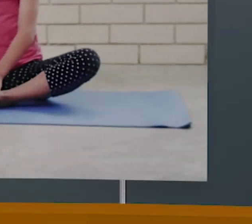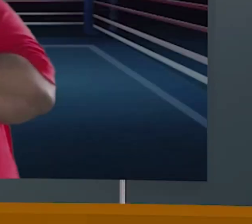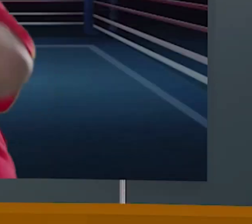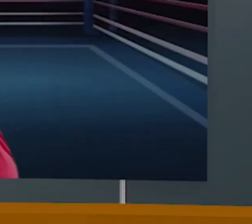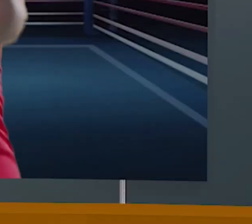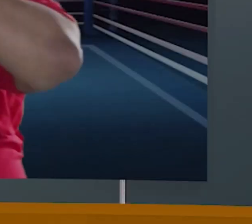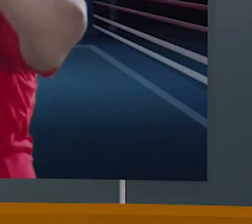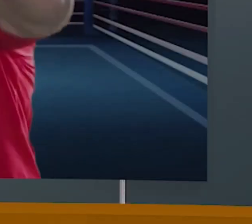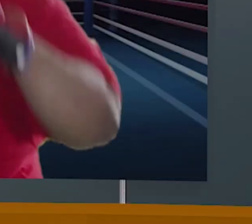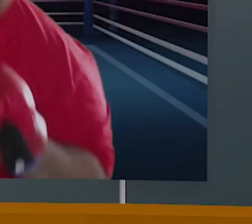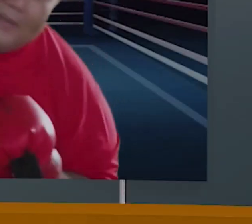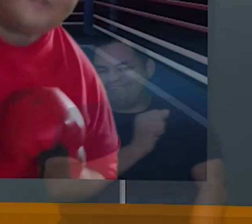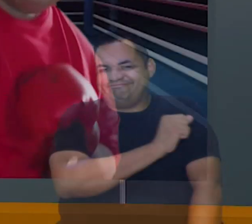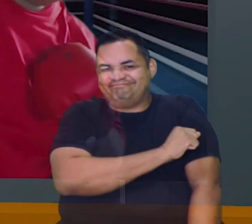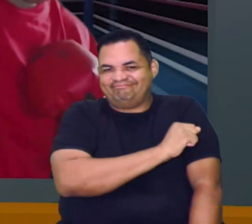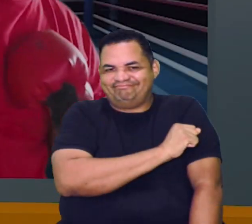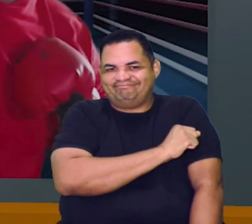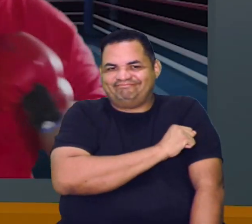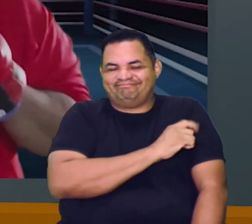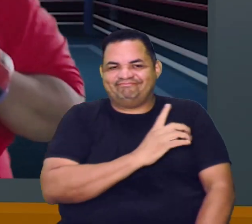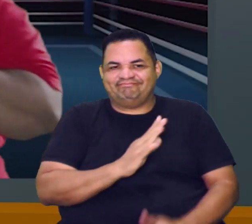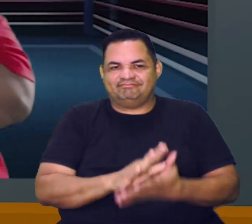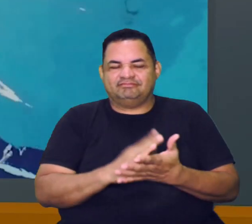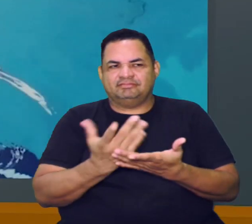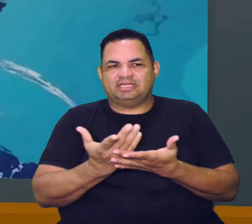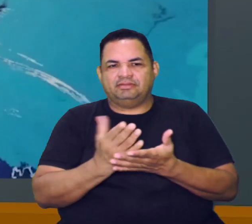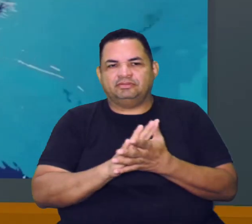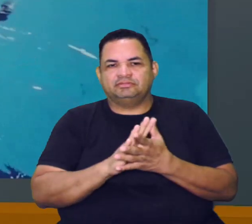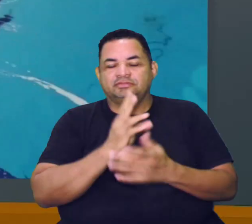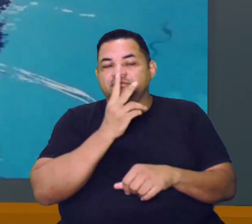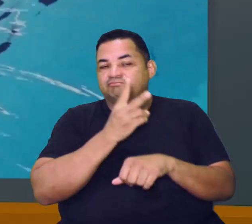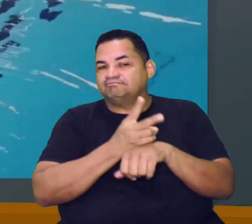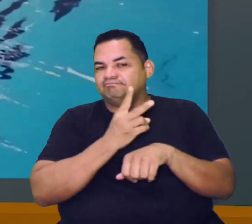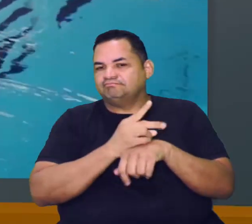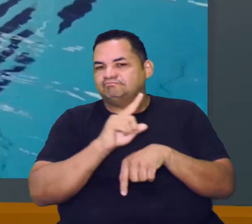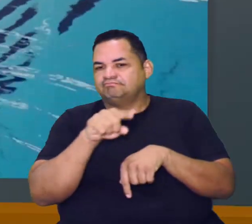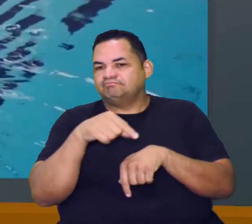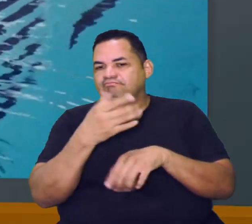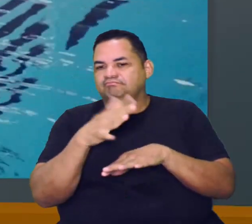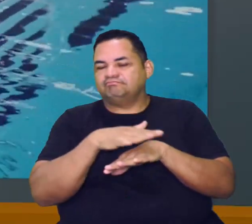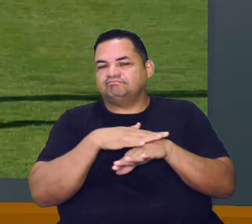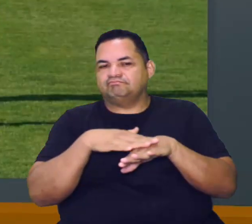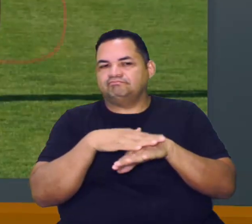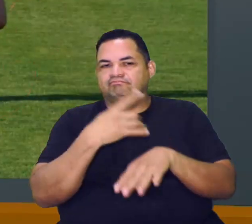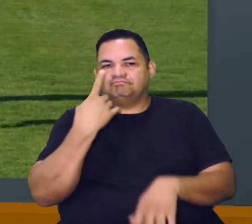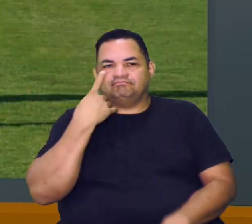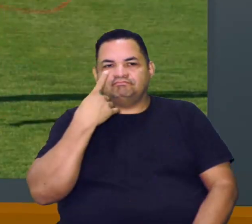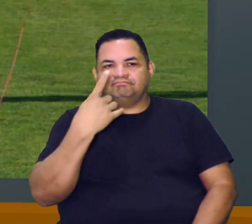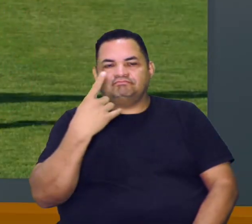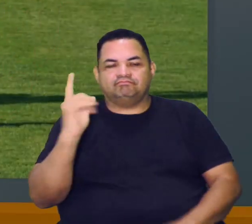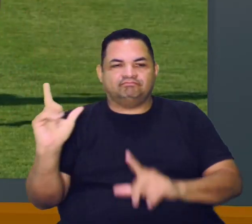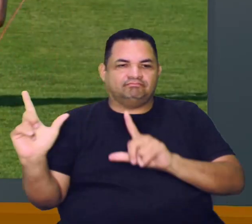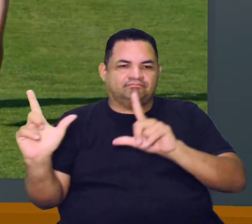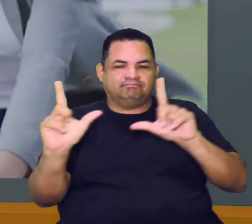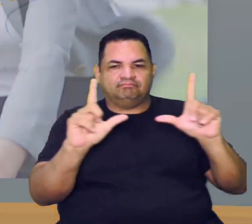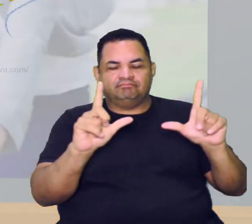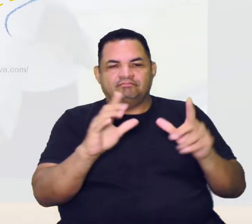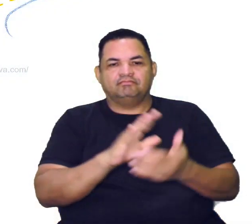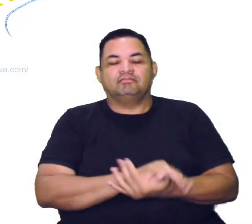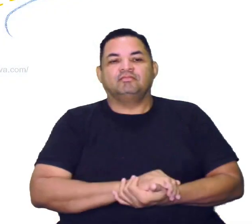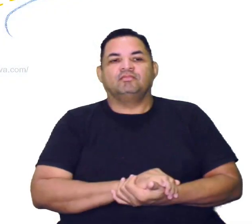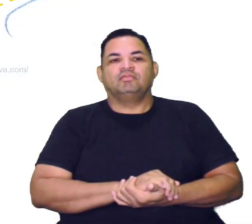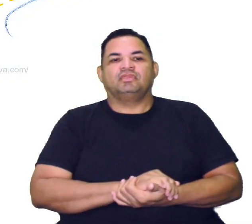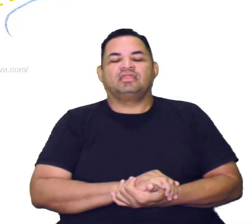Muito bem, caríssimos estudantes. Agora, depois desse reforço aí nessa nossa conversa, dá uma olhada no nosso slide. Olha